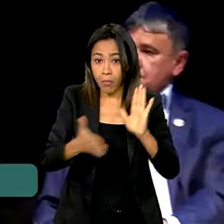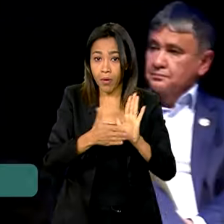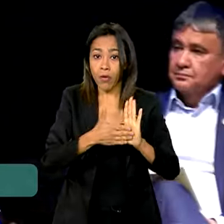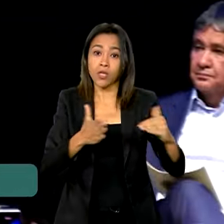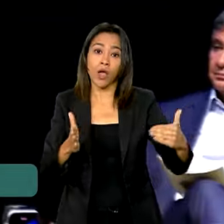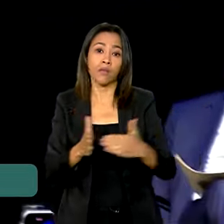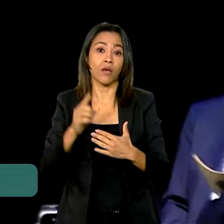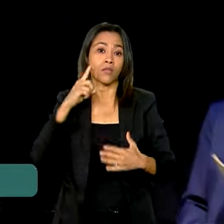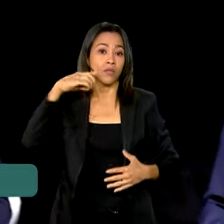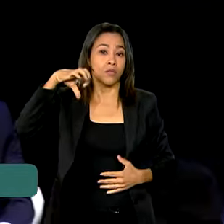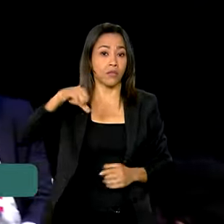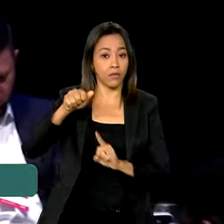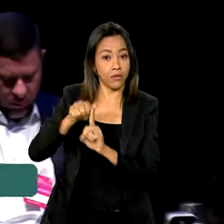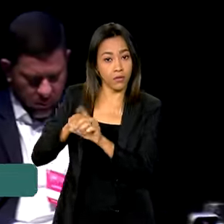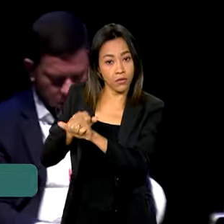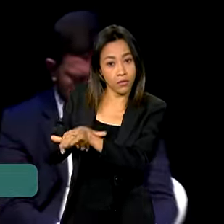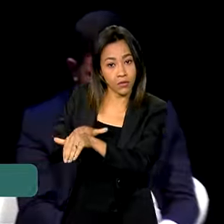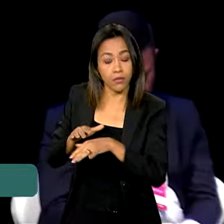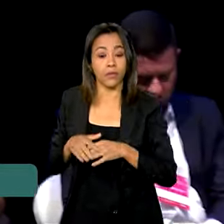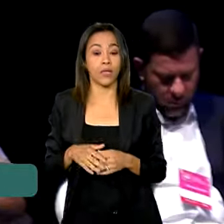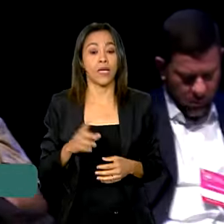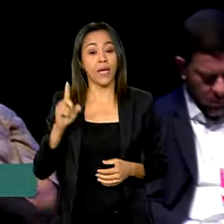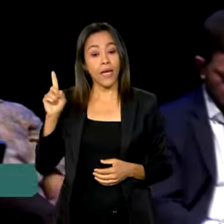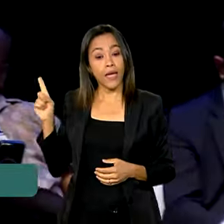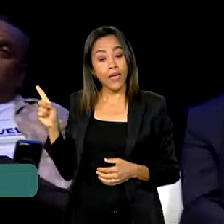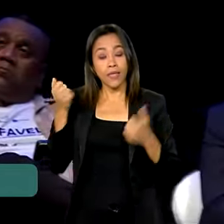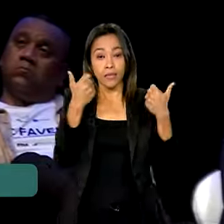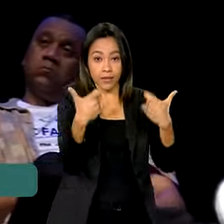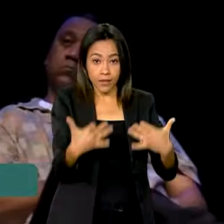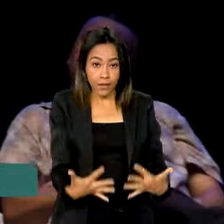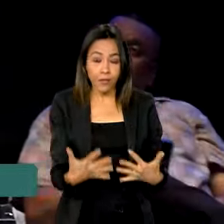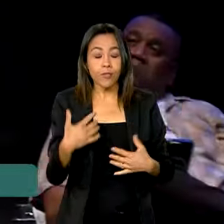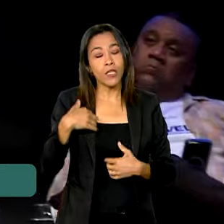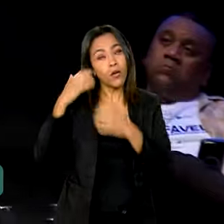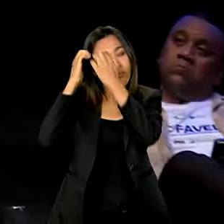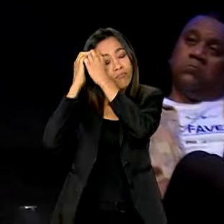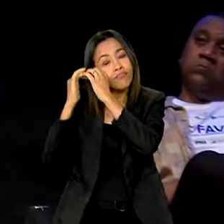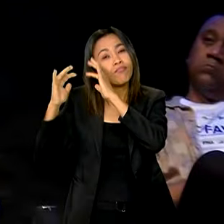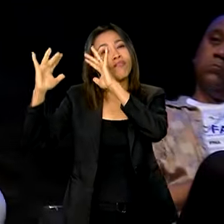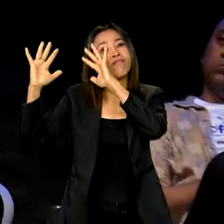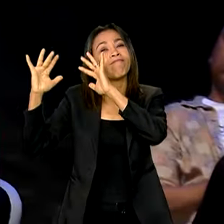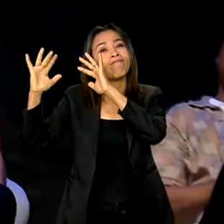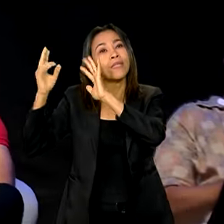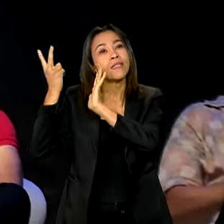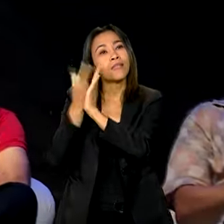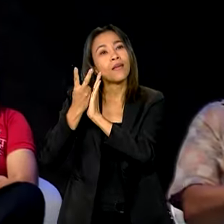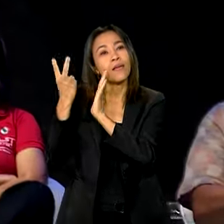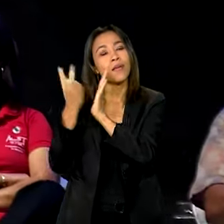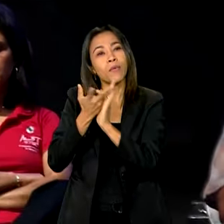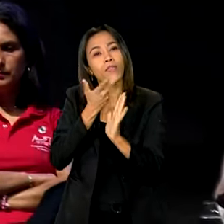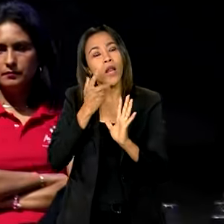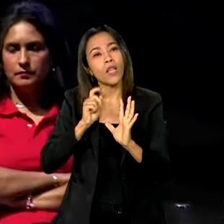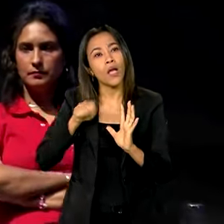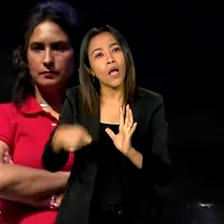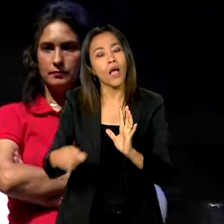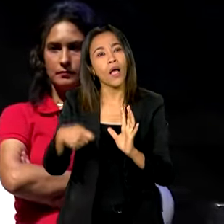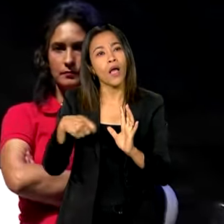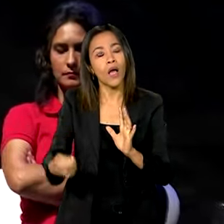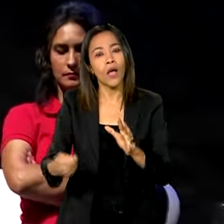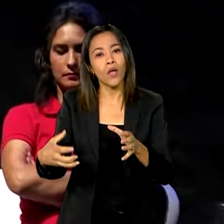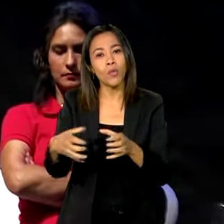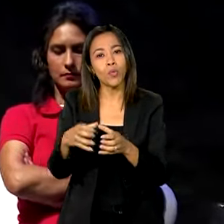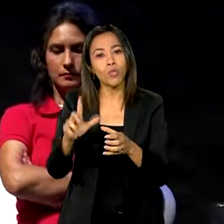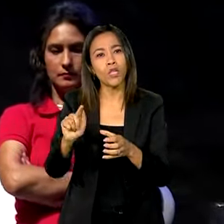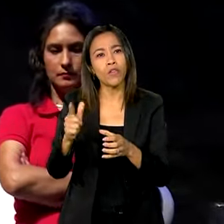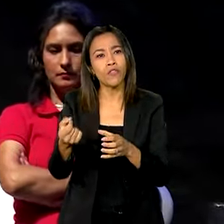setembro. Que a fotografia que vem na minha cabeça, sempre que fala do G20, é um